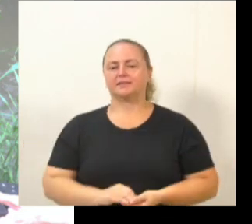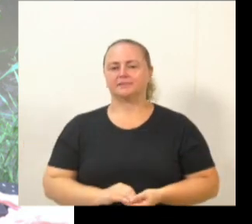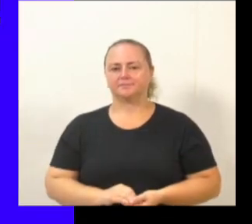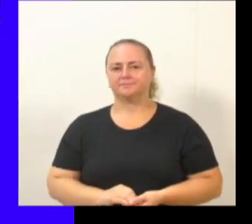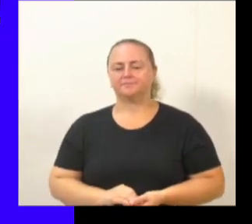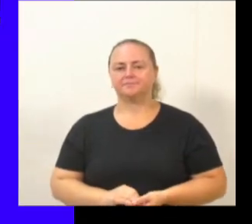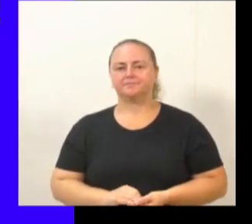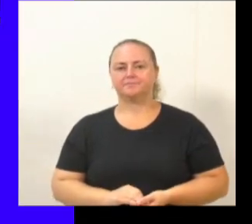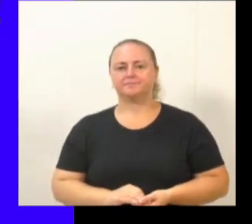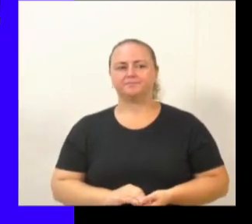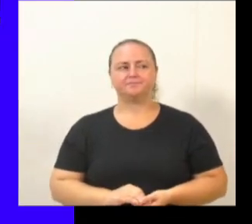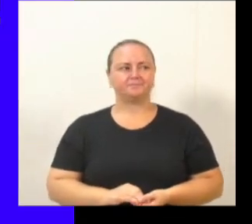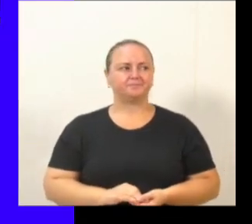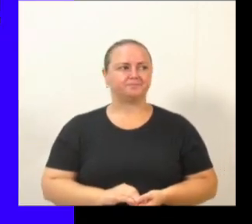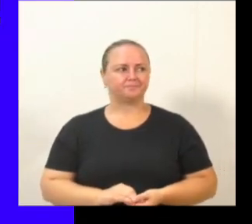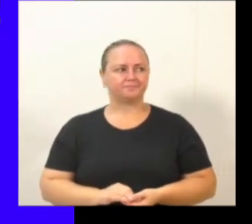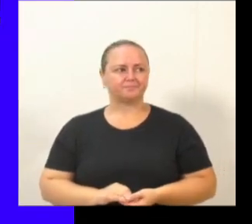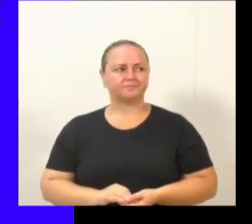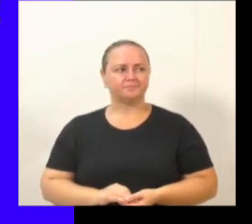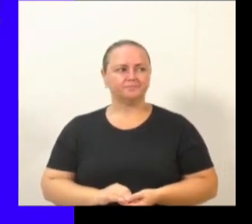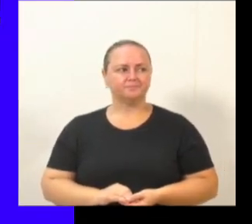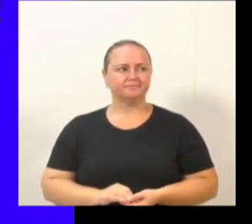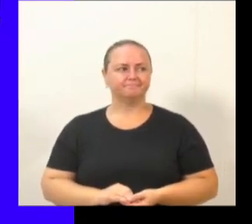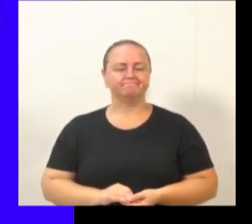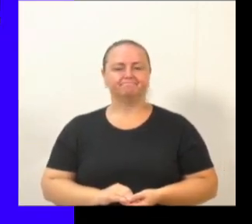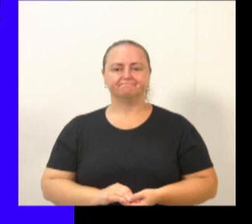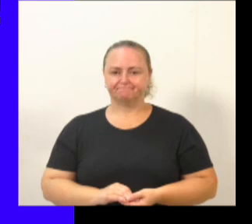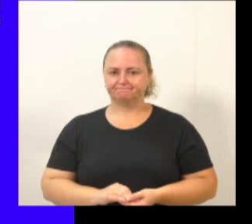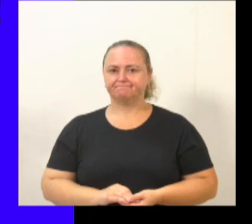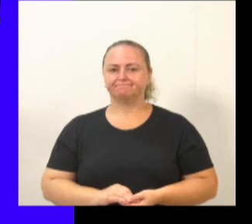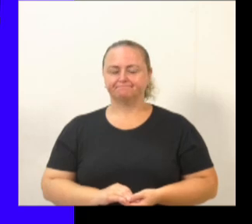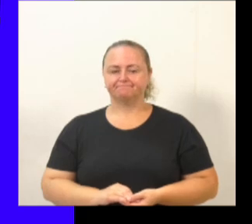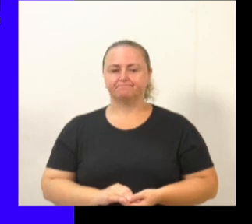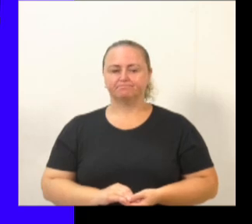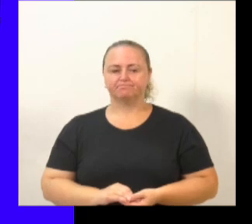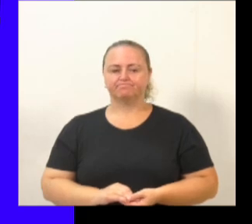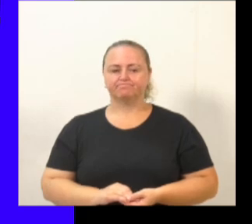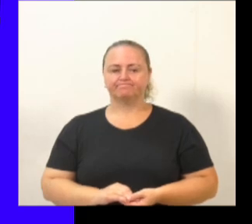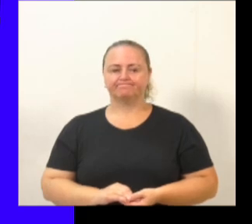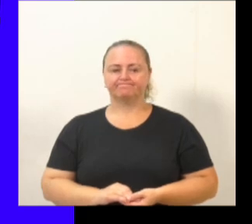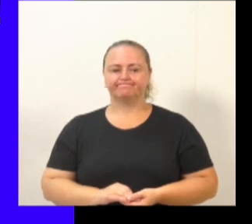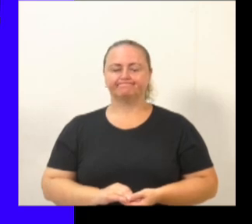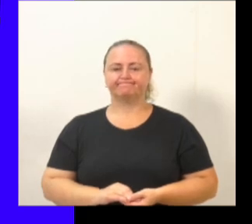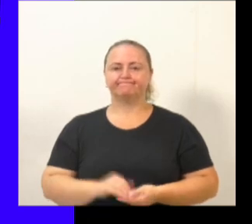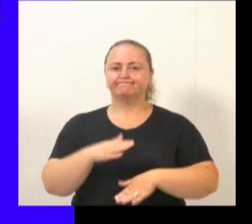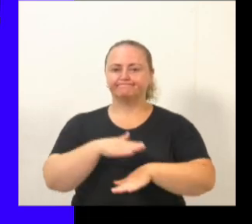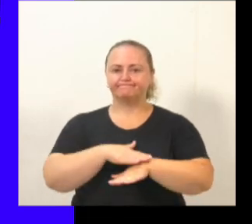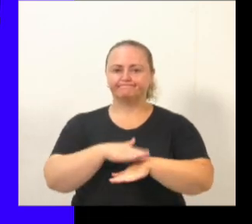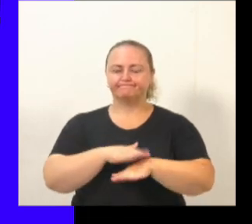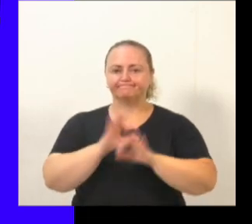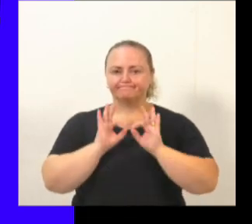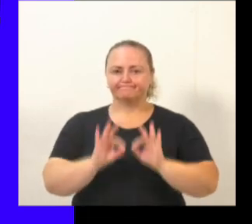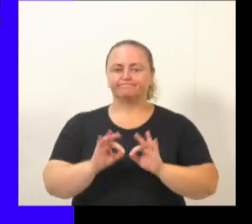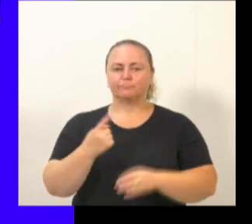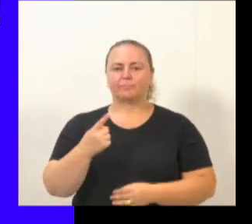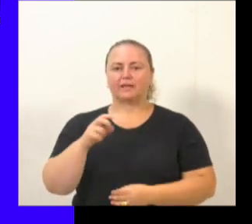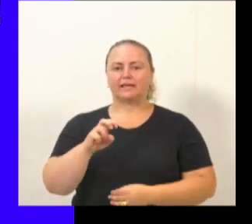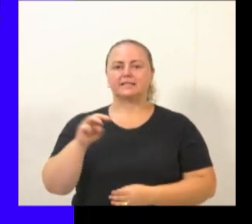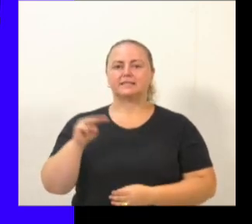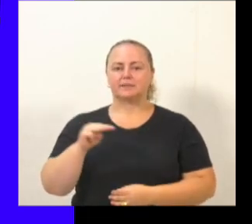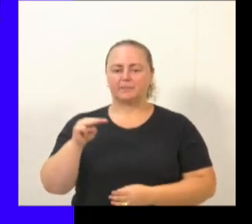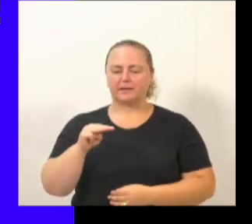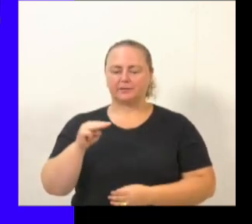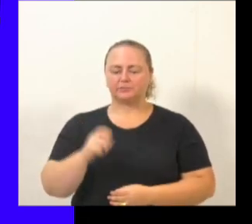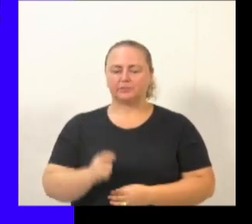a partir disso. Era para ser cronometrado 15 minutos, foi quase isso, e